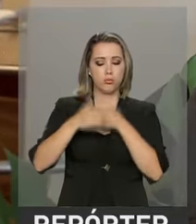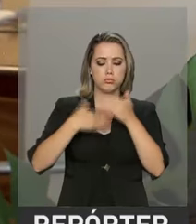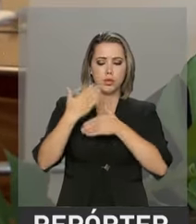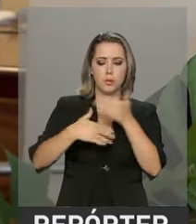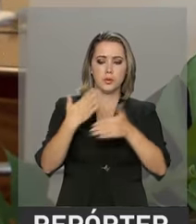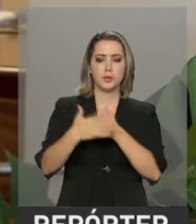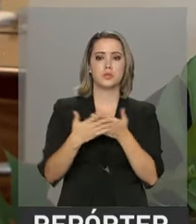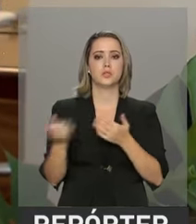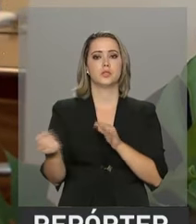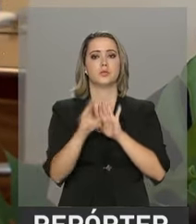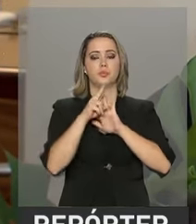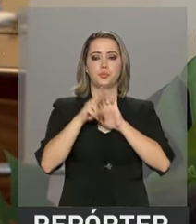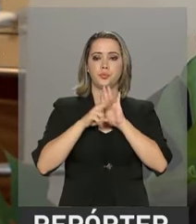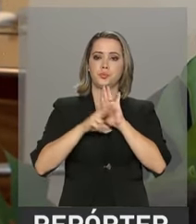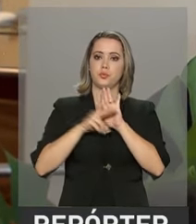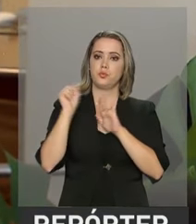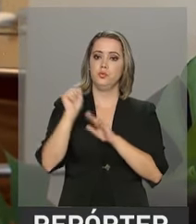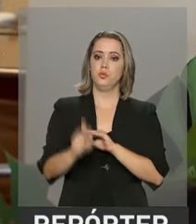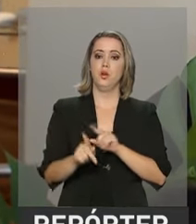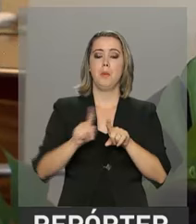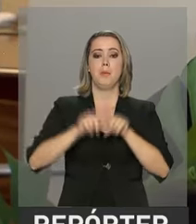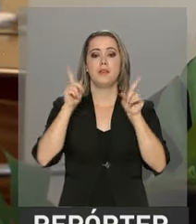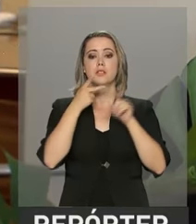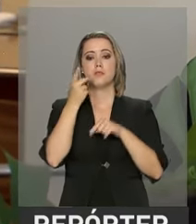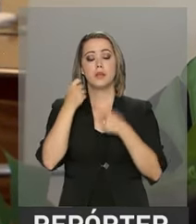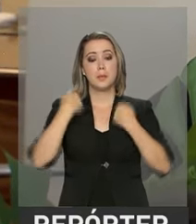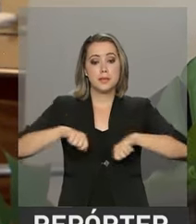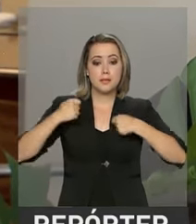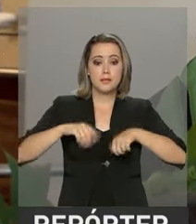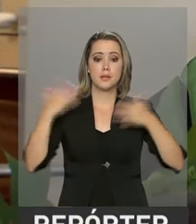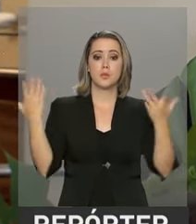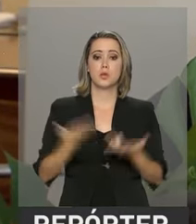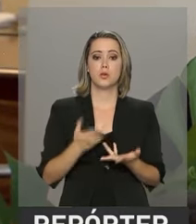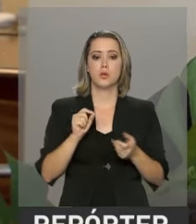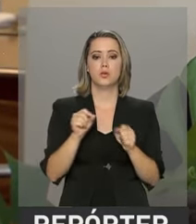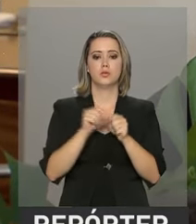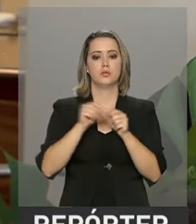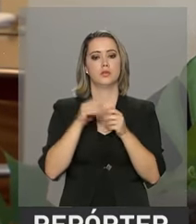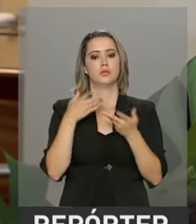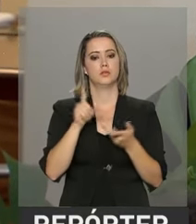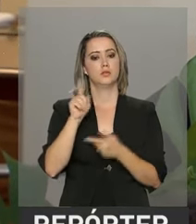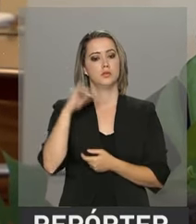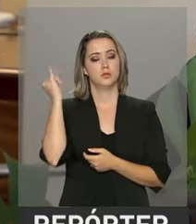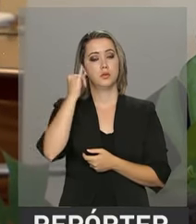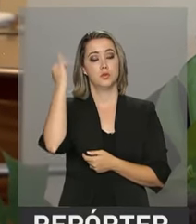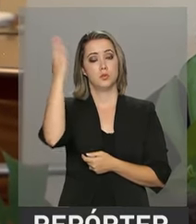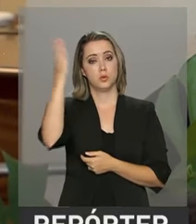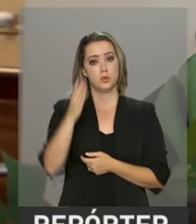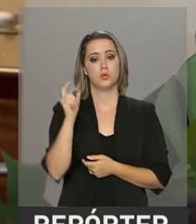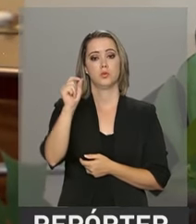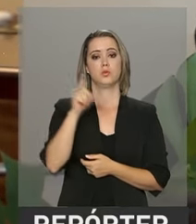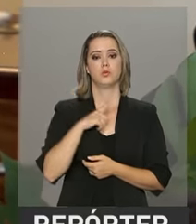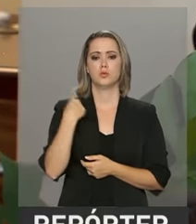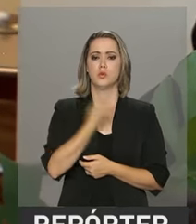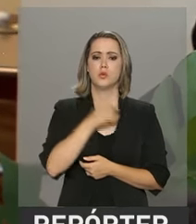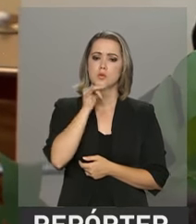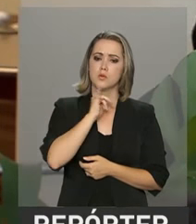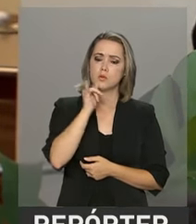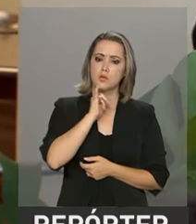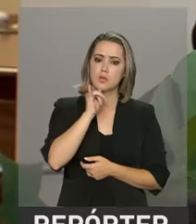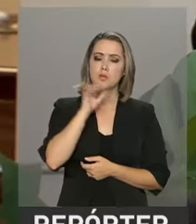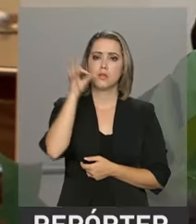mas é para dizer olha nós precisamos fazer isso porque é importante no brasil nós temos exemplos concretos e palpáveis